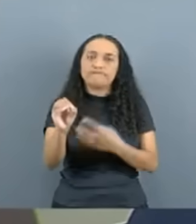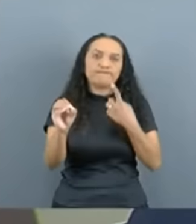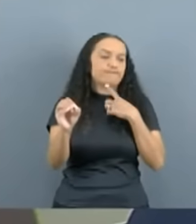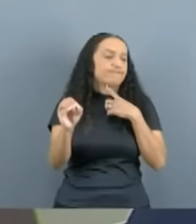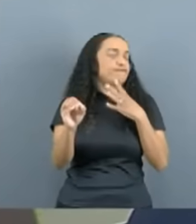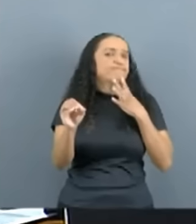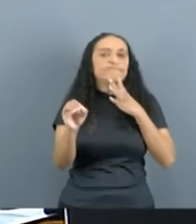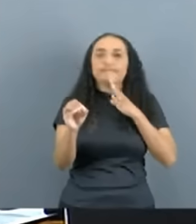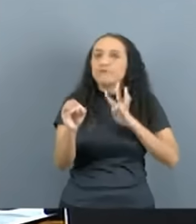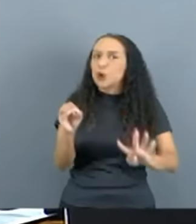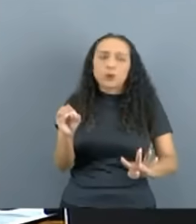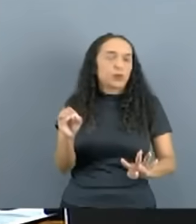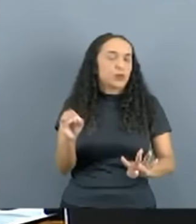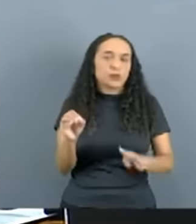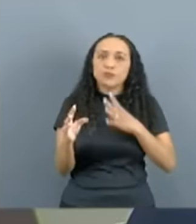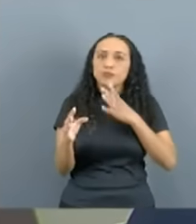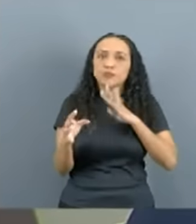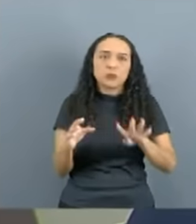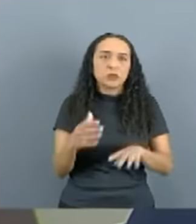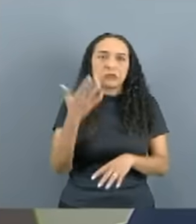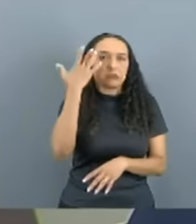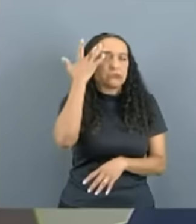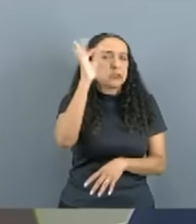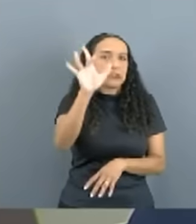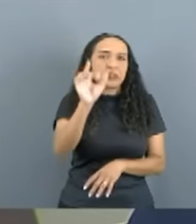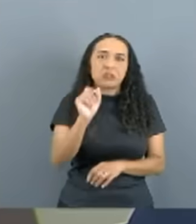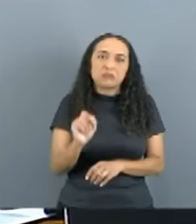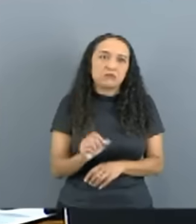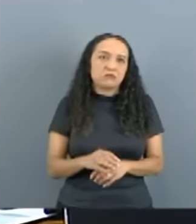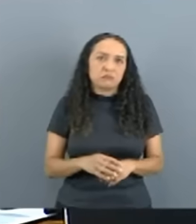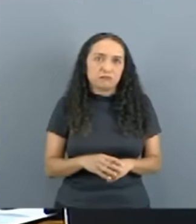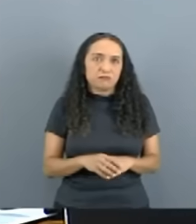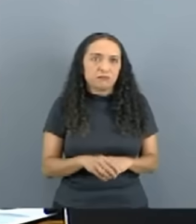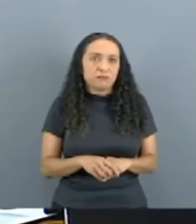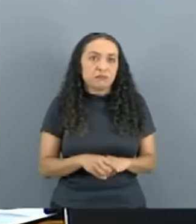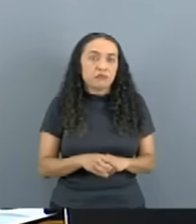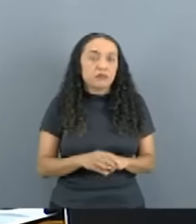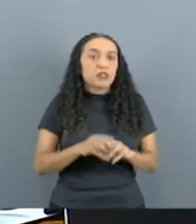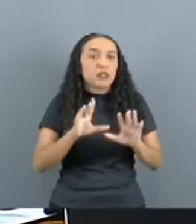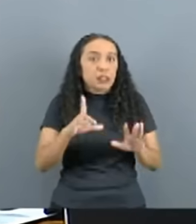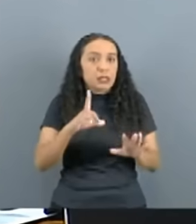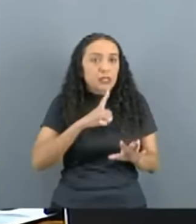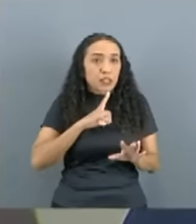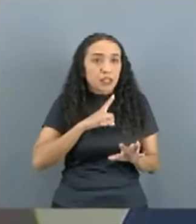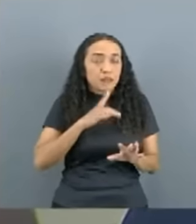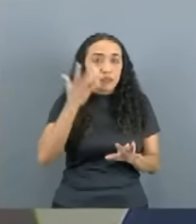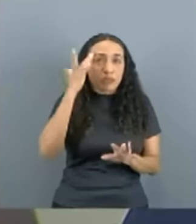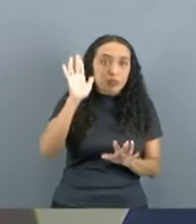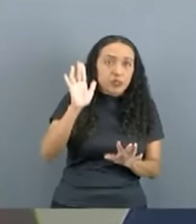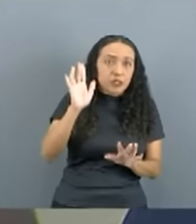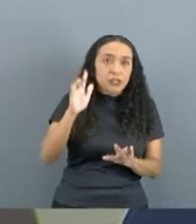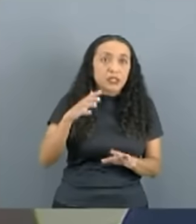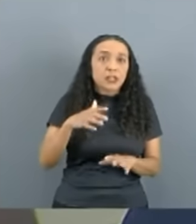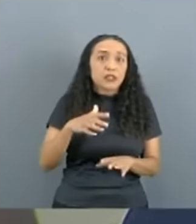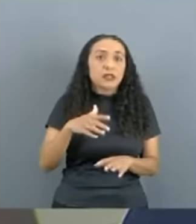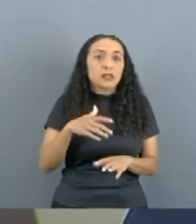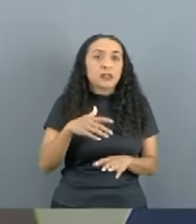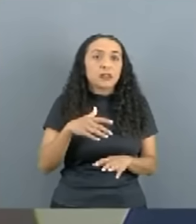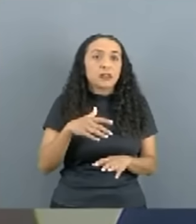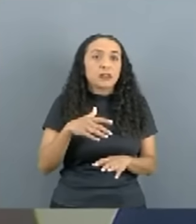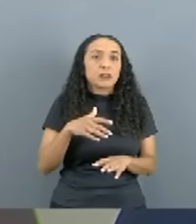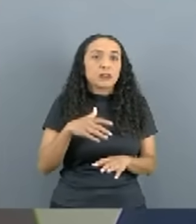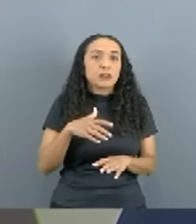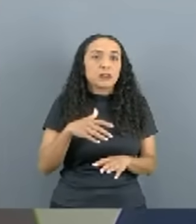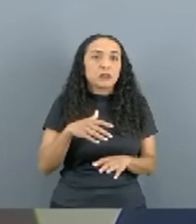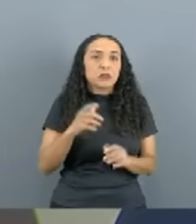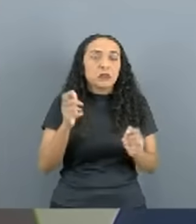teve nenhum tipo de contato com ele? Não sabendo que se tratava dele. Ah, então o senhor teve, só não sabia que se tratava dele? Não sabendo que se tratava dele. Posso